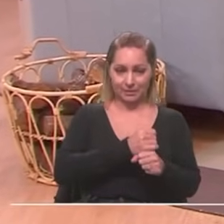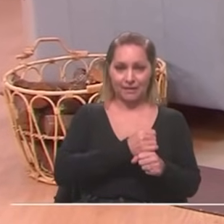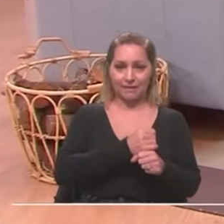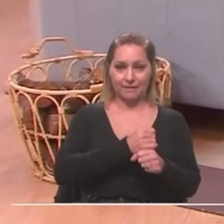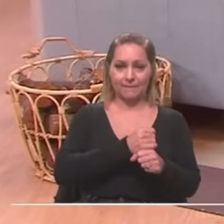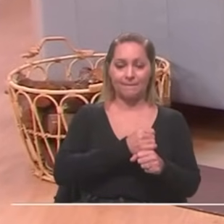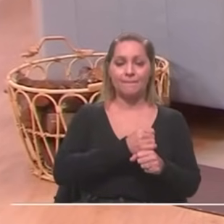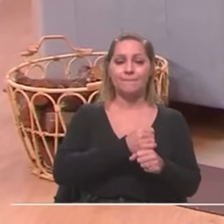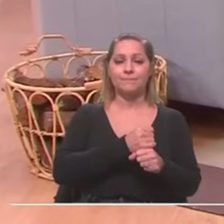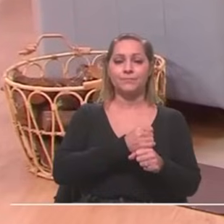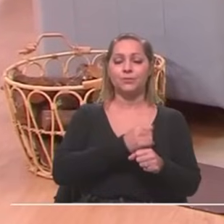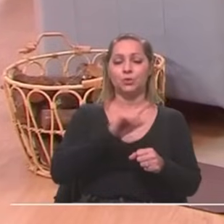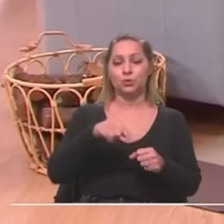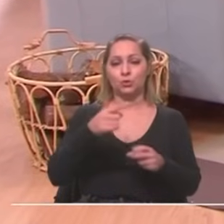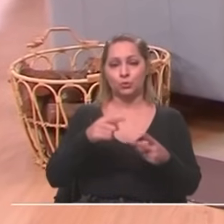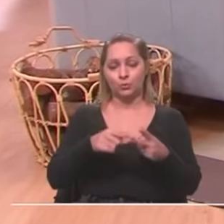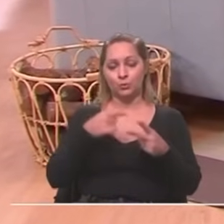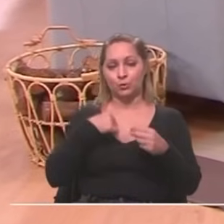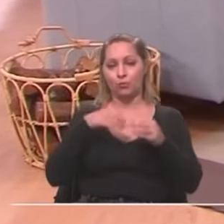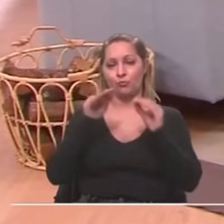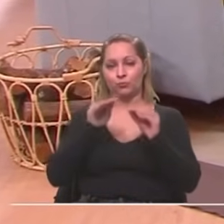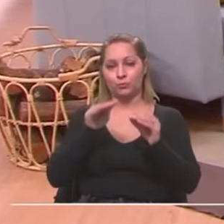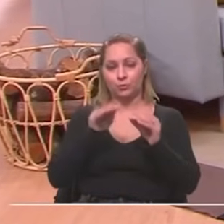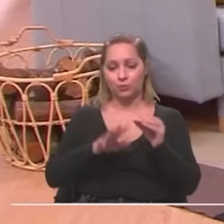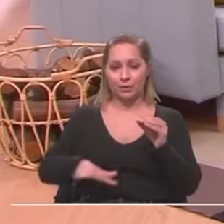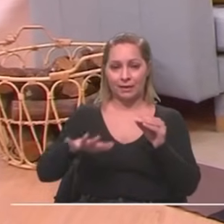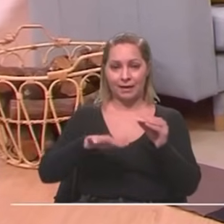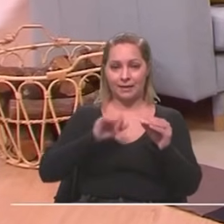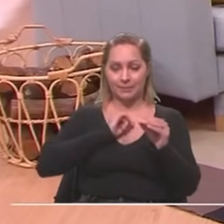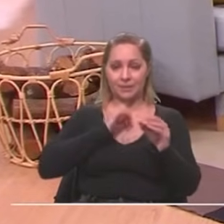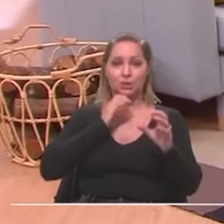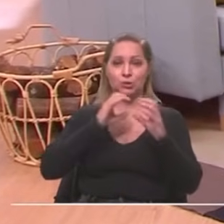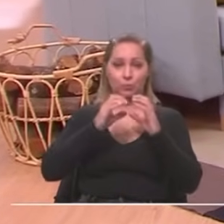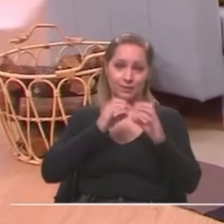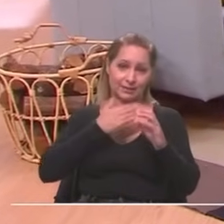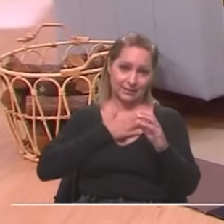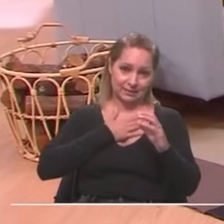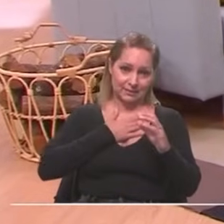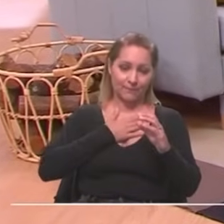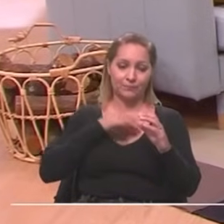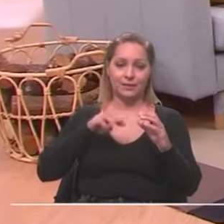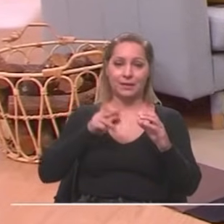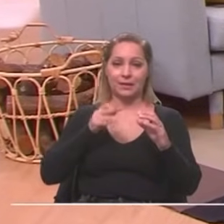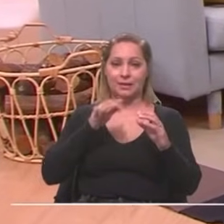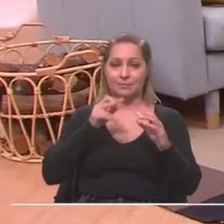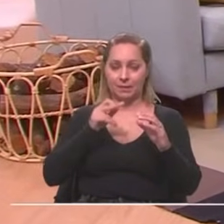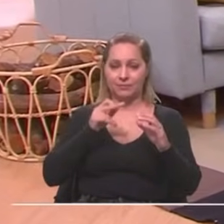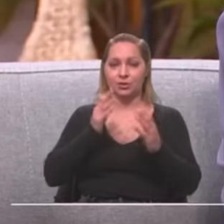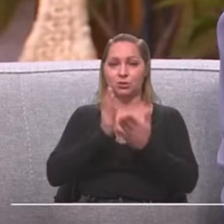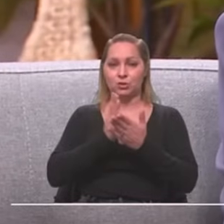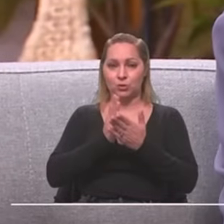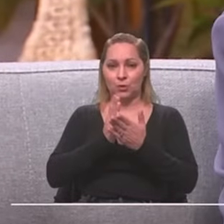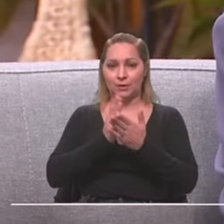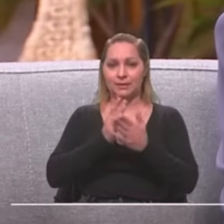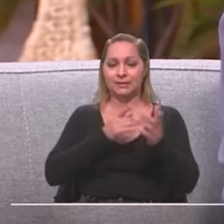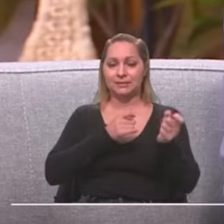Depois passei para uma fase em que passei a ser formadora da minha área de transmissões e comunicações numa unidade em Mafra, na Escola das Armas. Estive nove